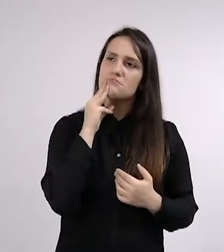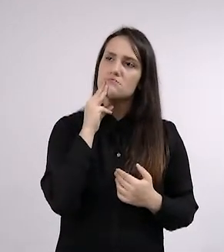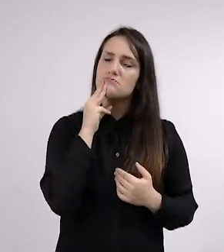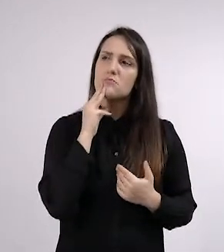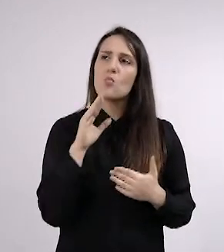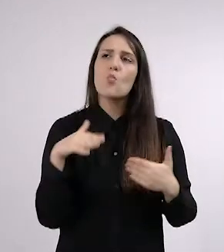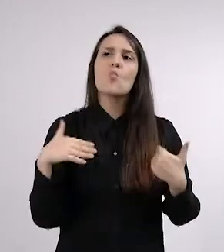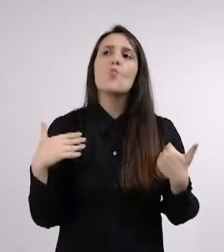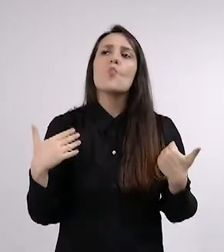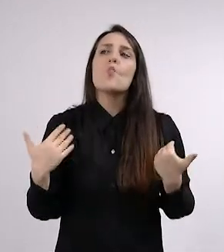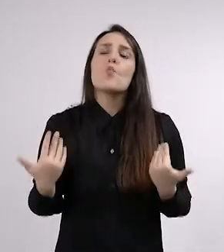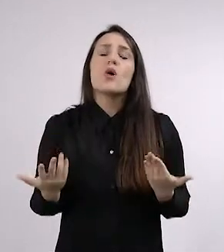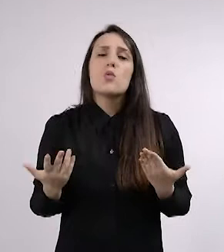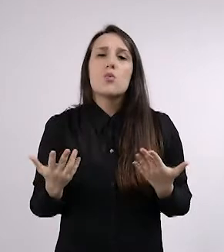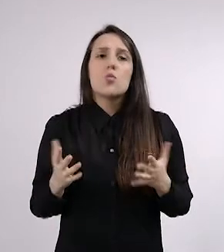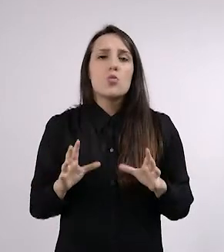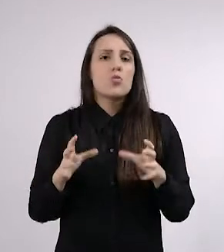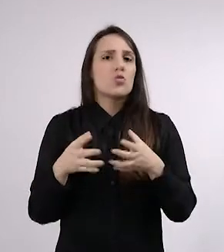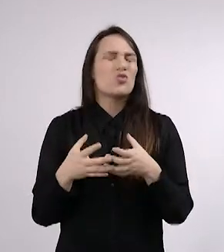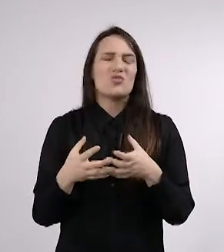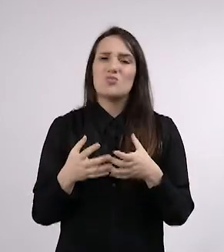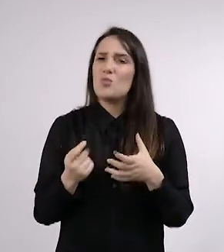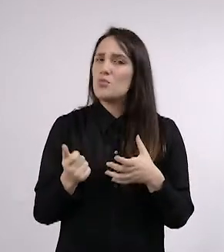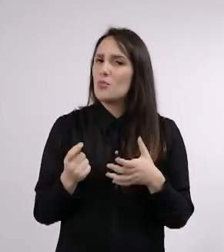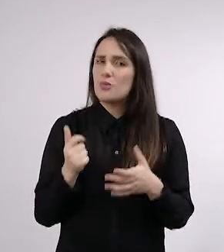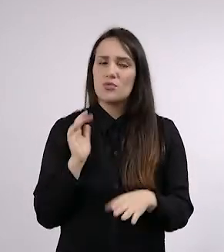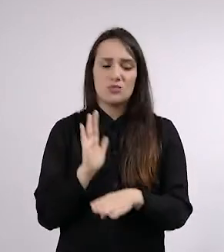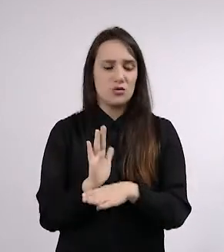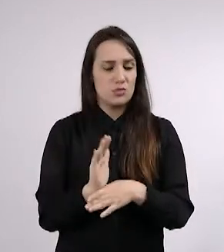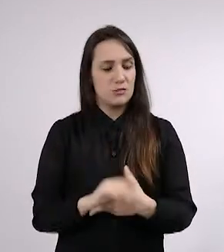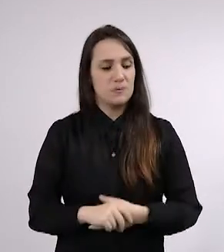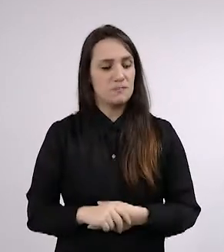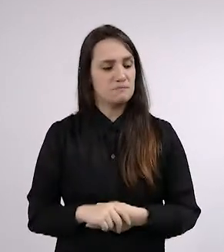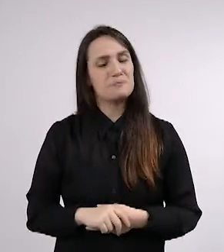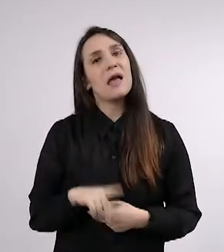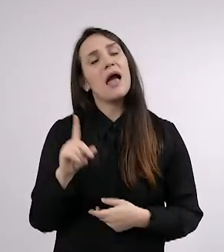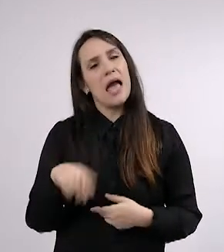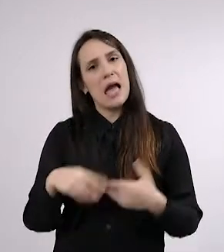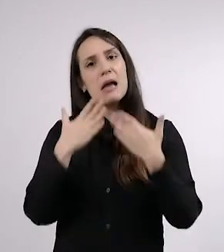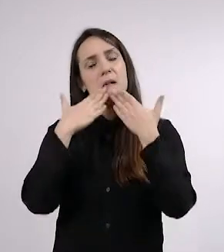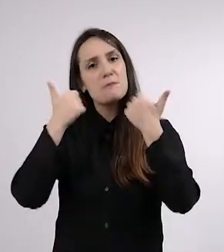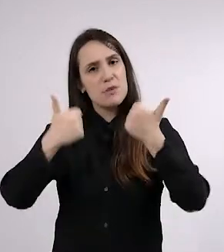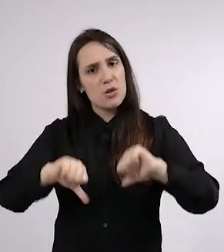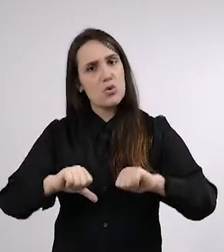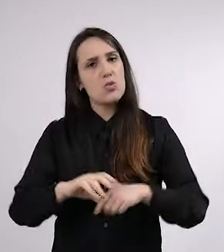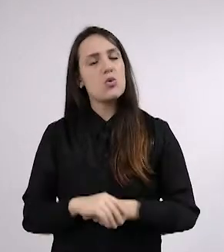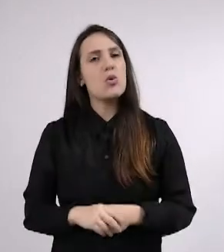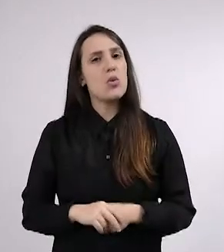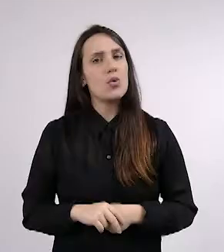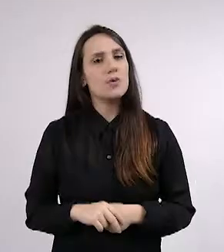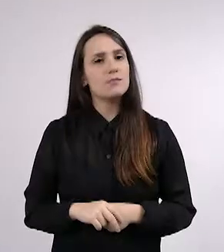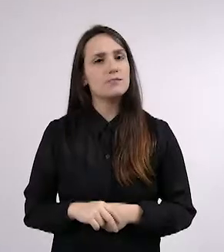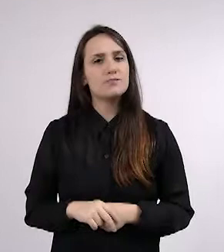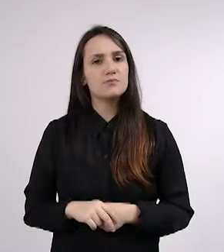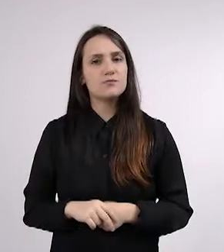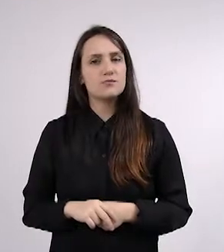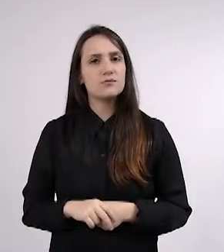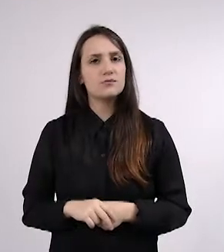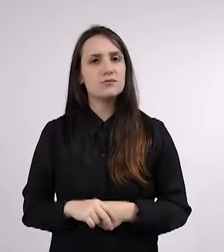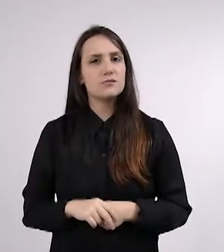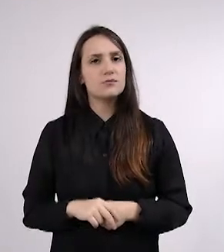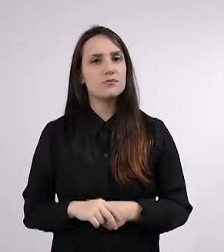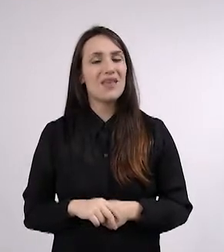qual foi o setor que deixou de contribuir com o Estado? Eu acho que o setor mais afetado foi aquele onde